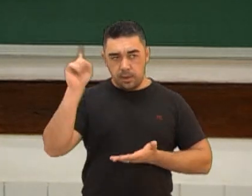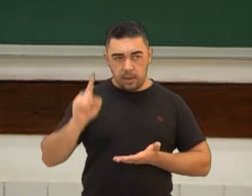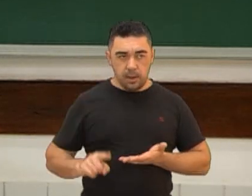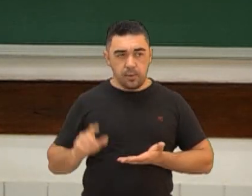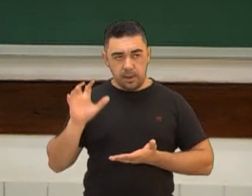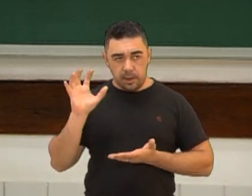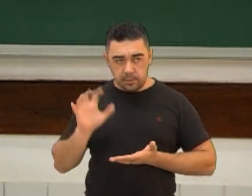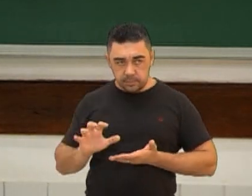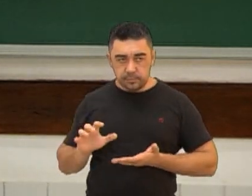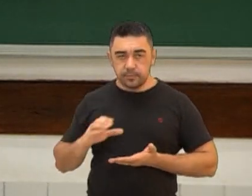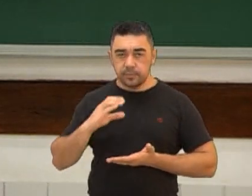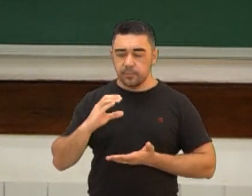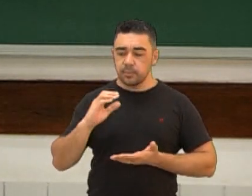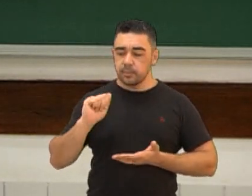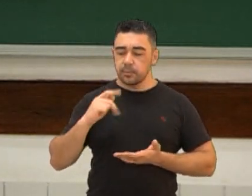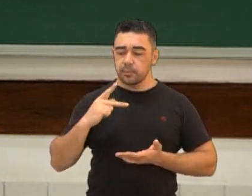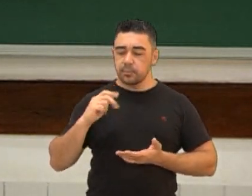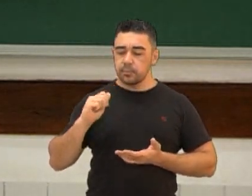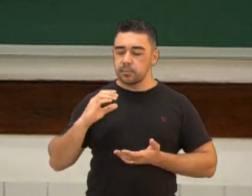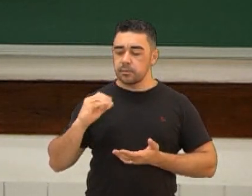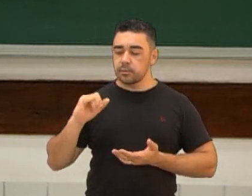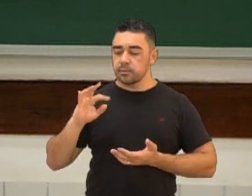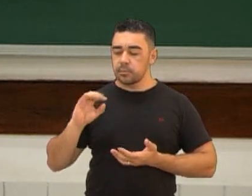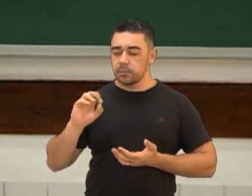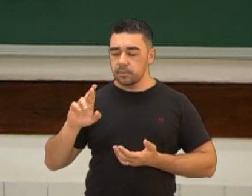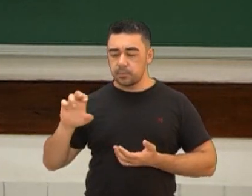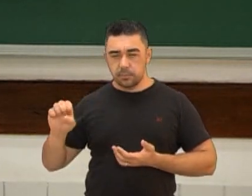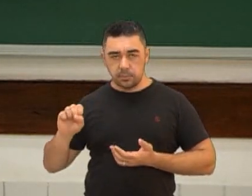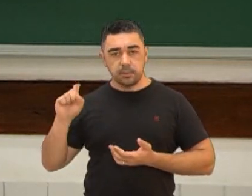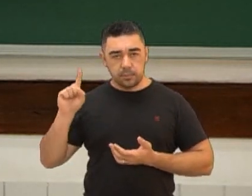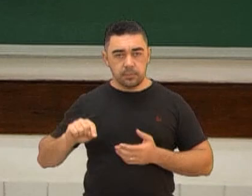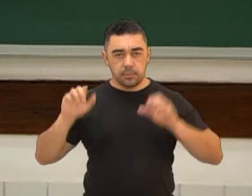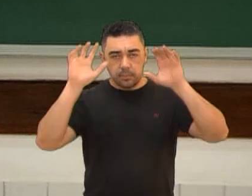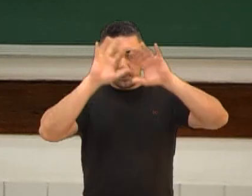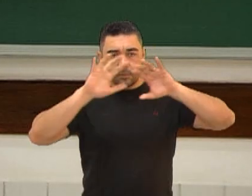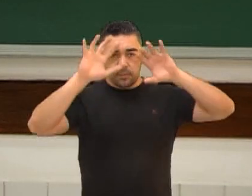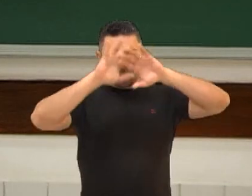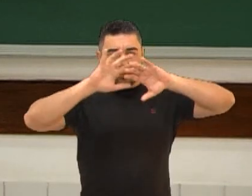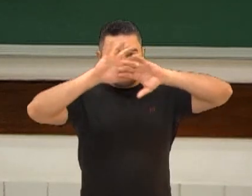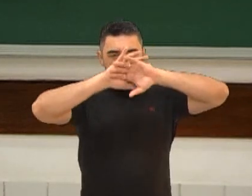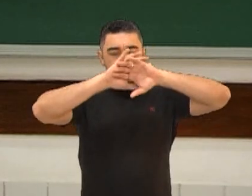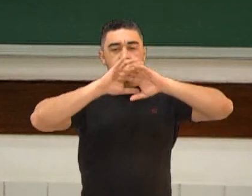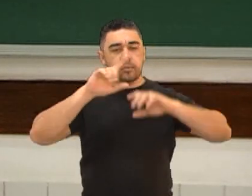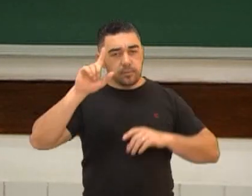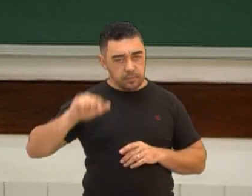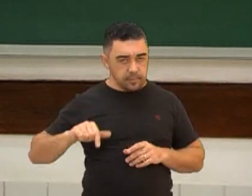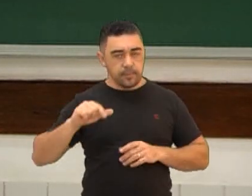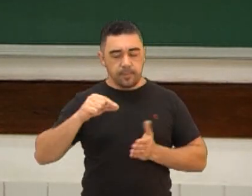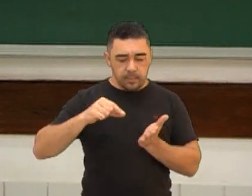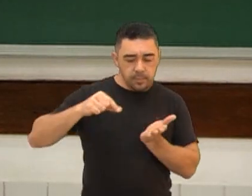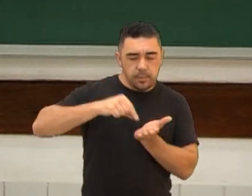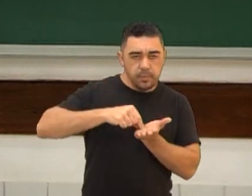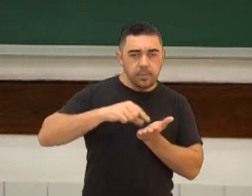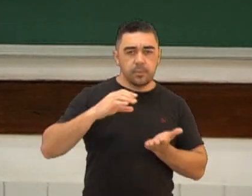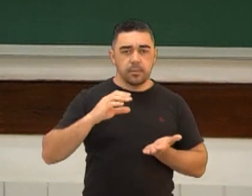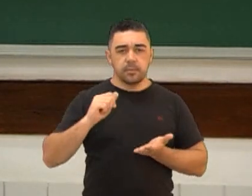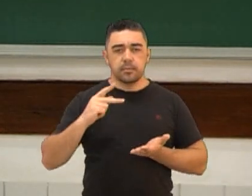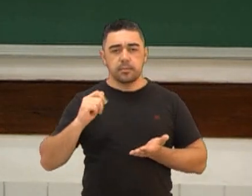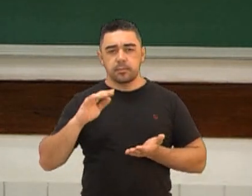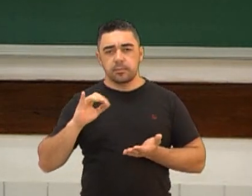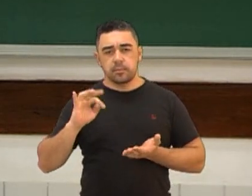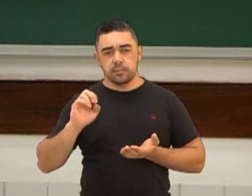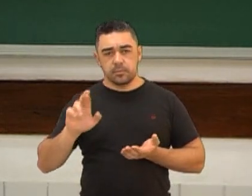descargas de capacitores que são as nuvens, que formam um capacitor, né, com a Terra. Vamos ver isso